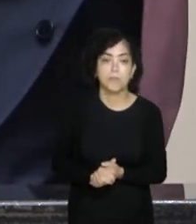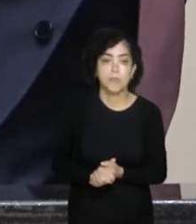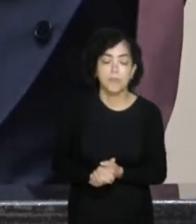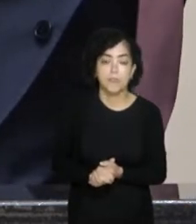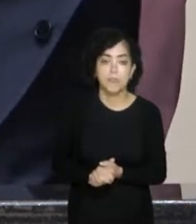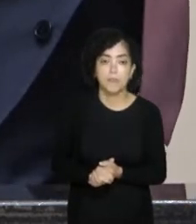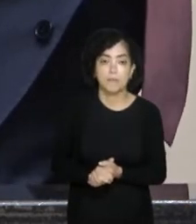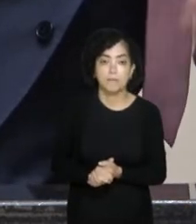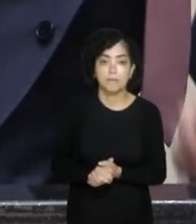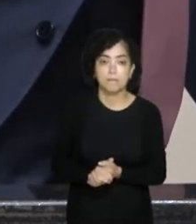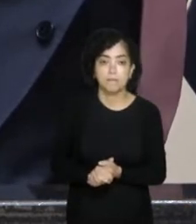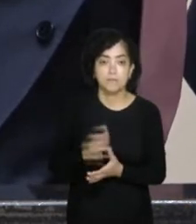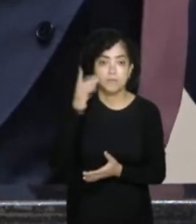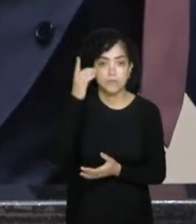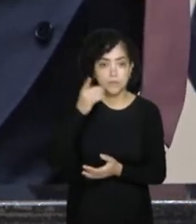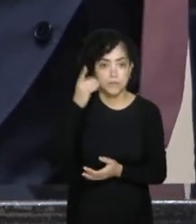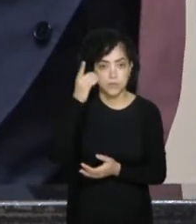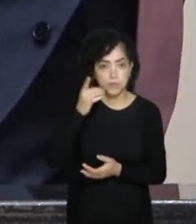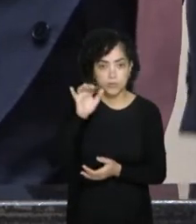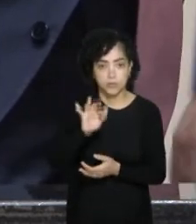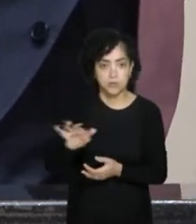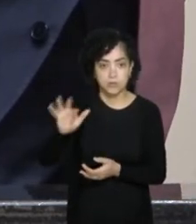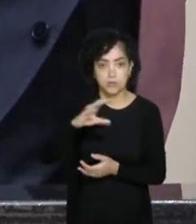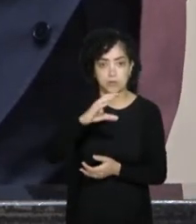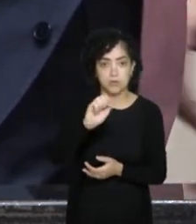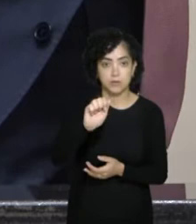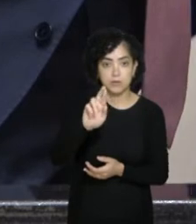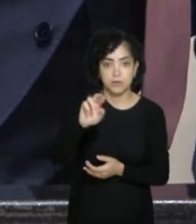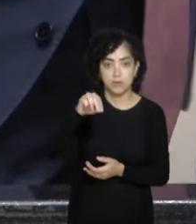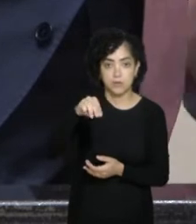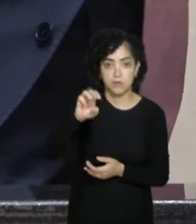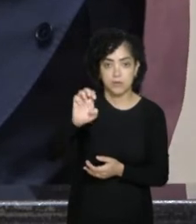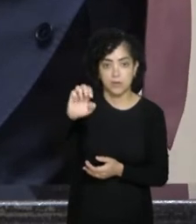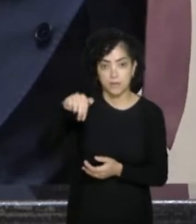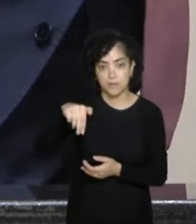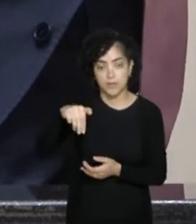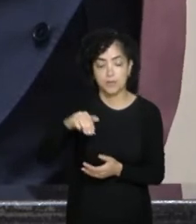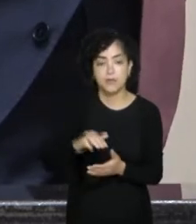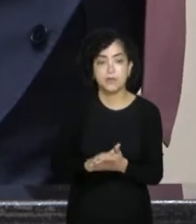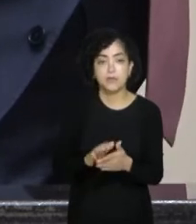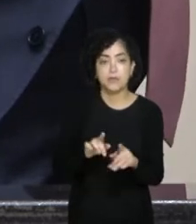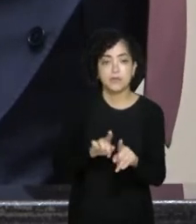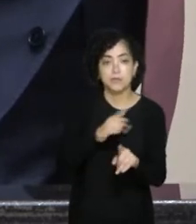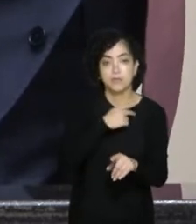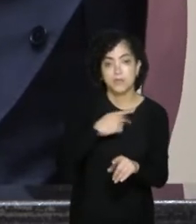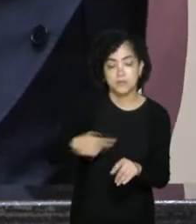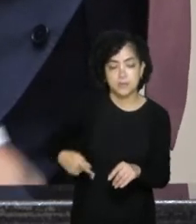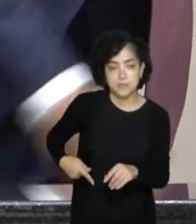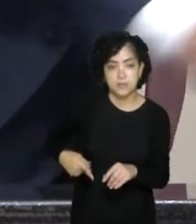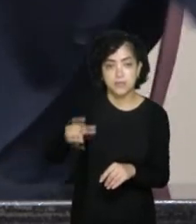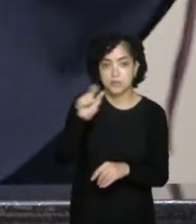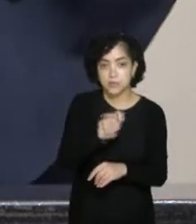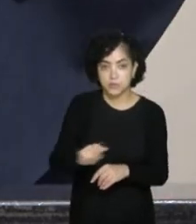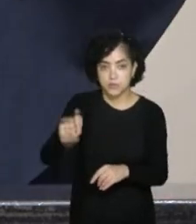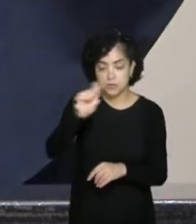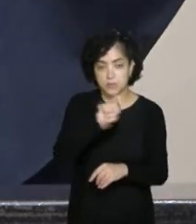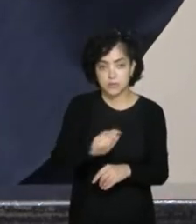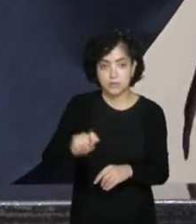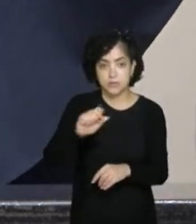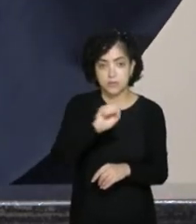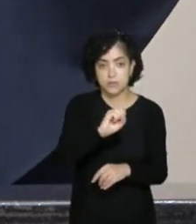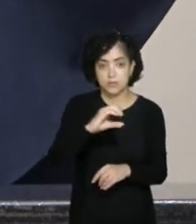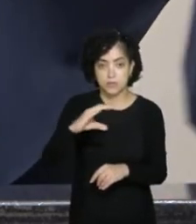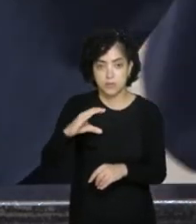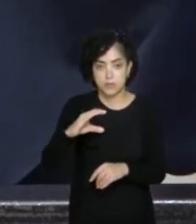Excelentíssima senhora deputada federal Carmen Zanotto e senhora presidente da Associação Catarinense de